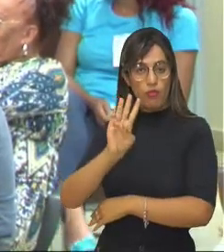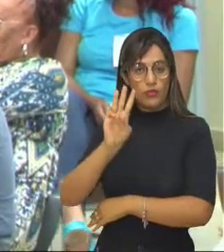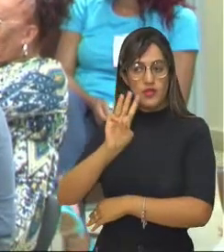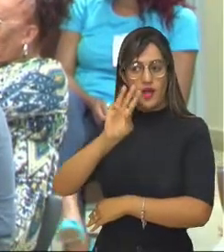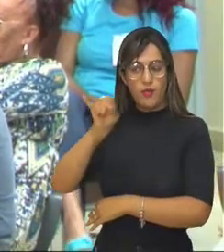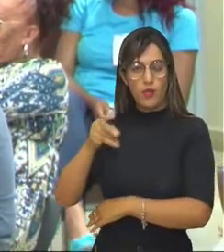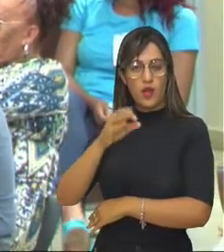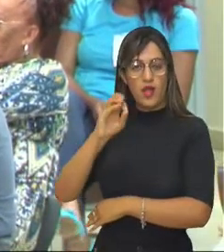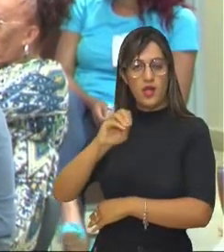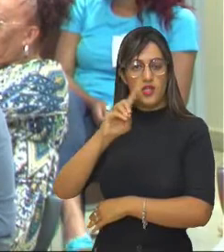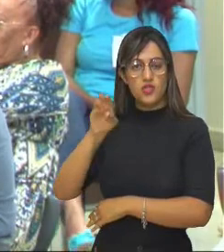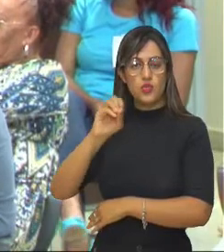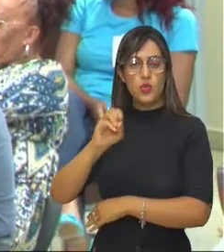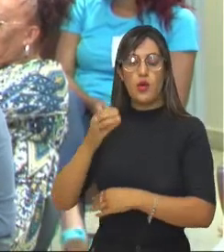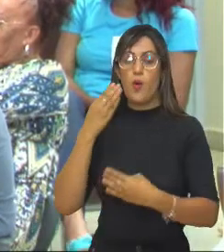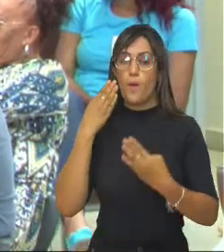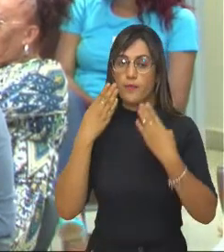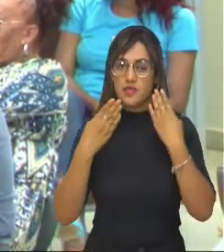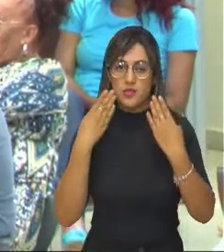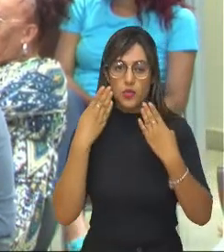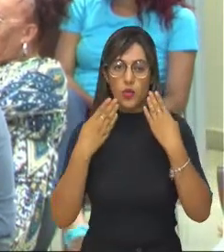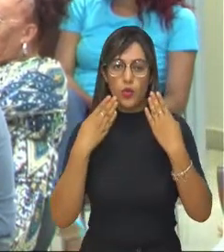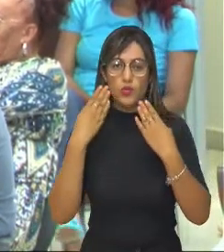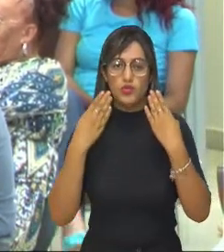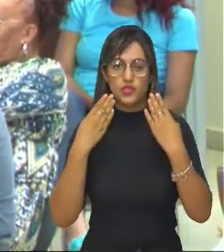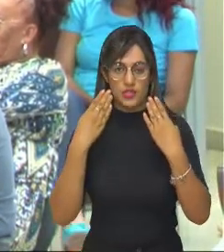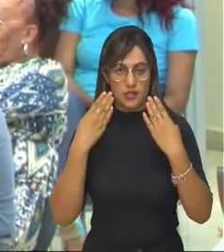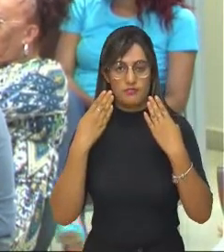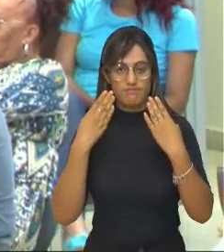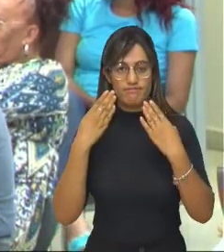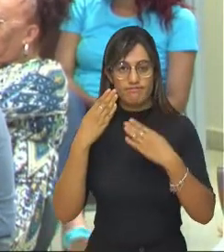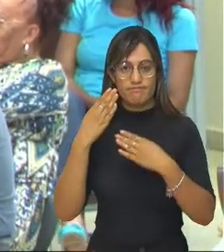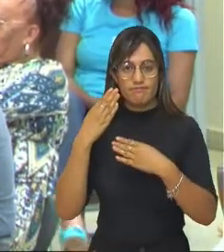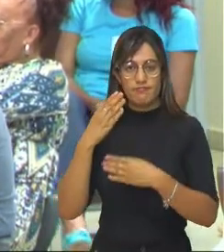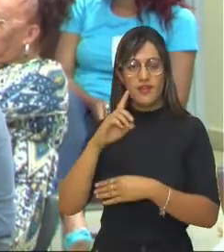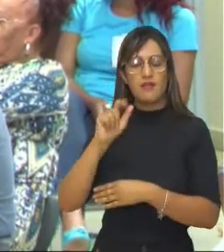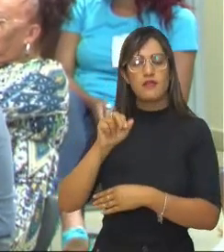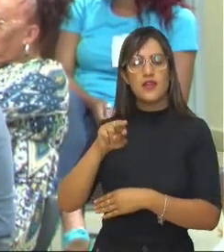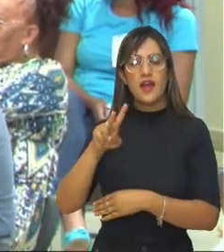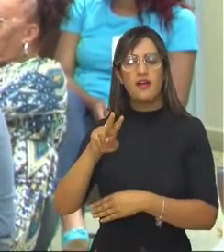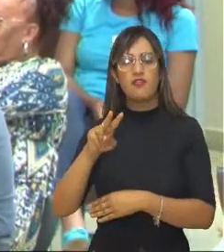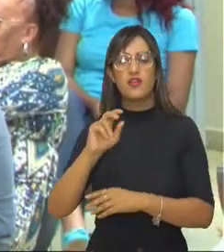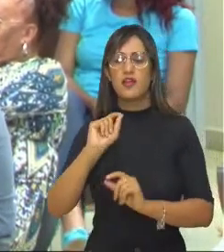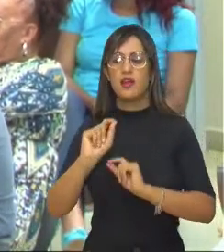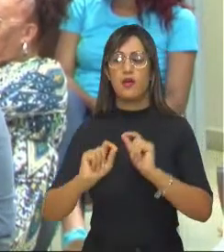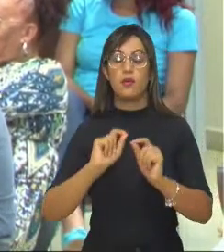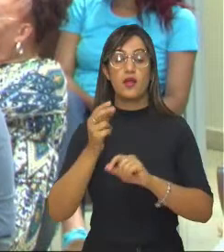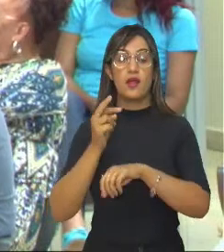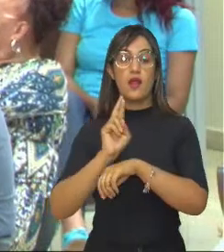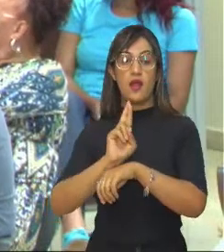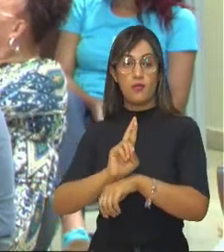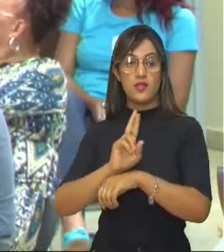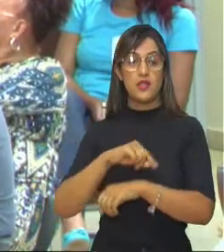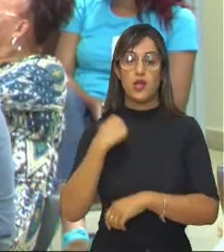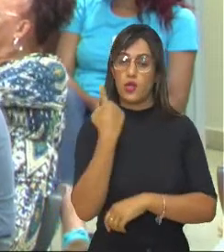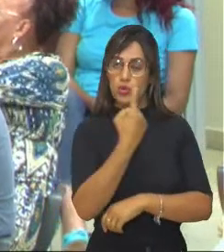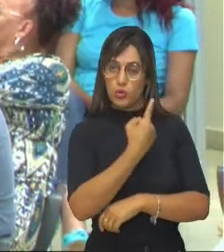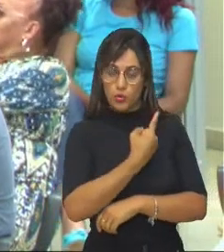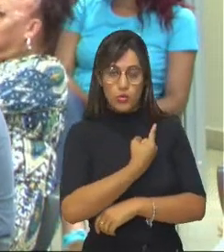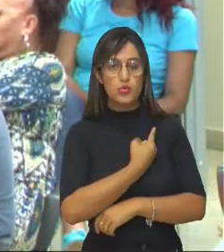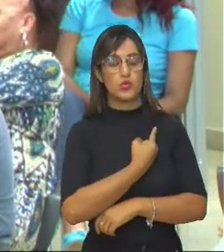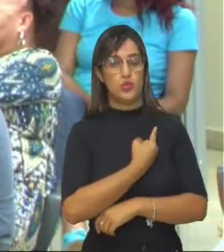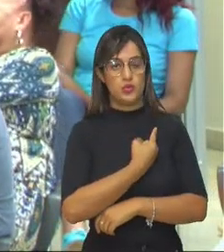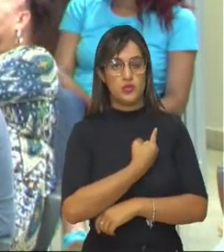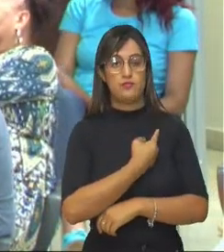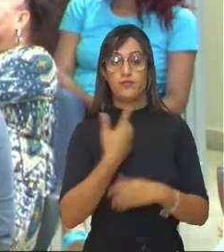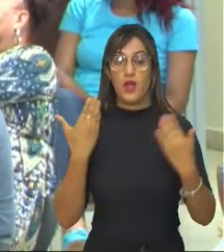João Psicologia Nery. O W é um psi, porque representa todos nós. Todos